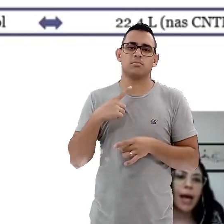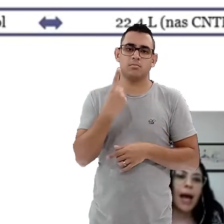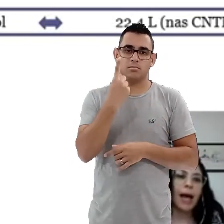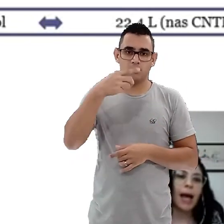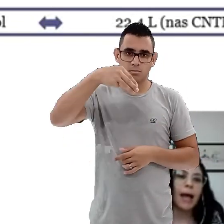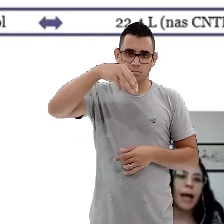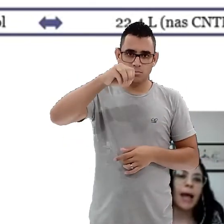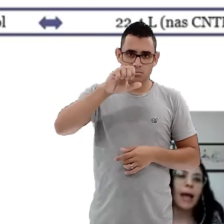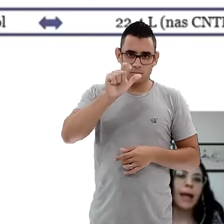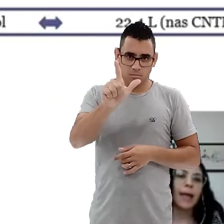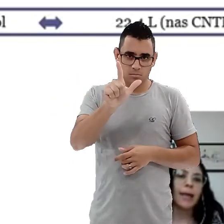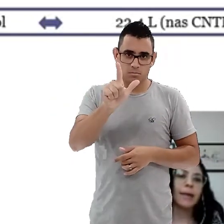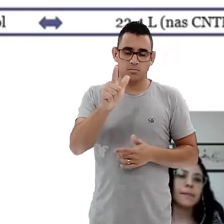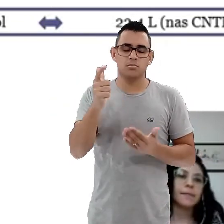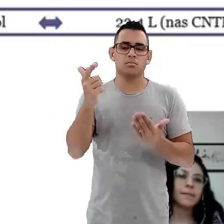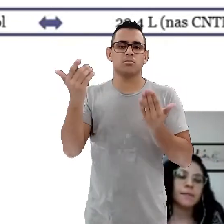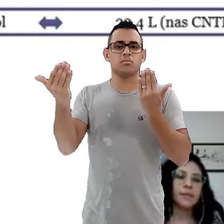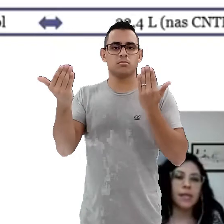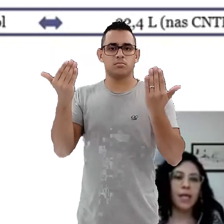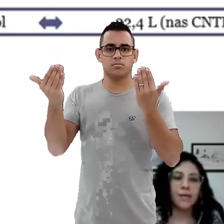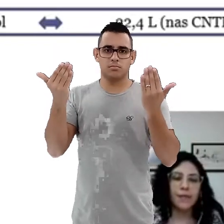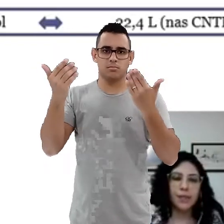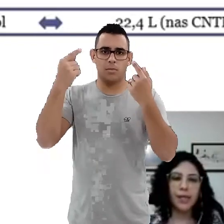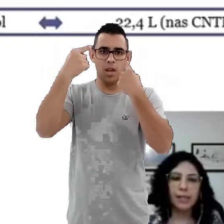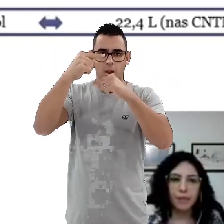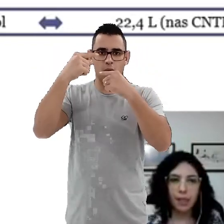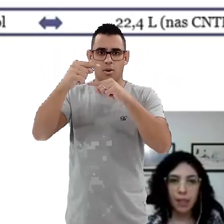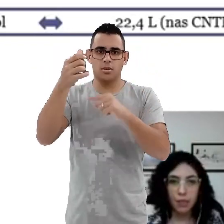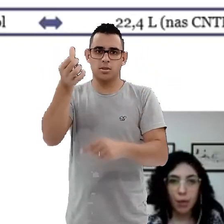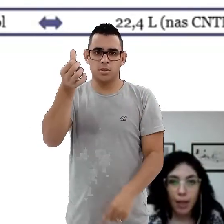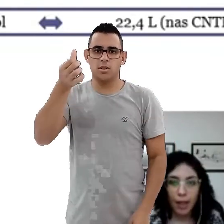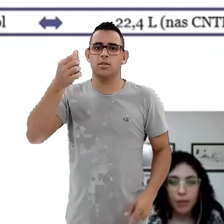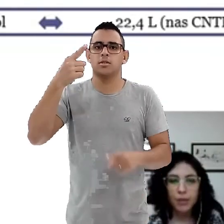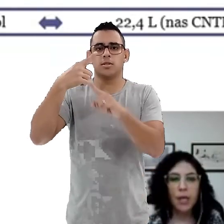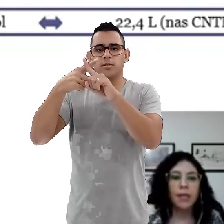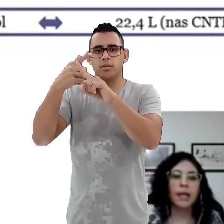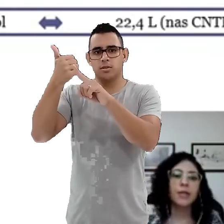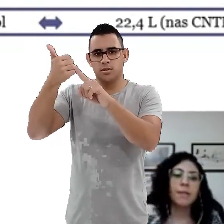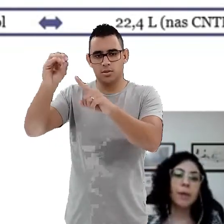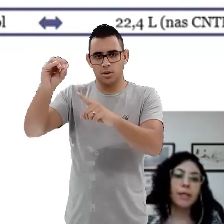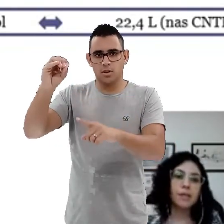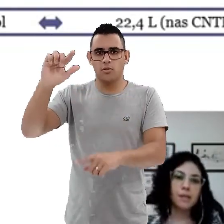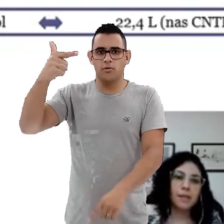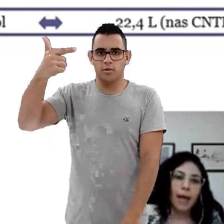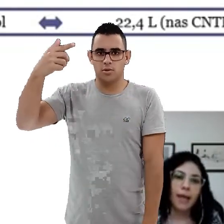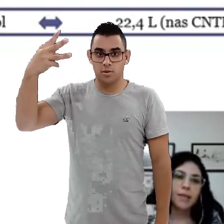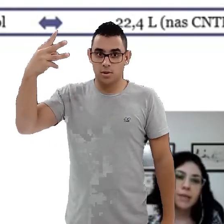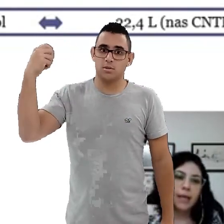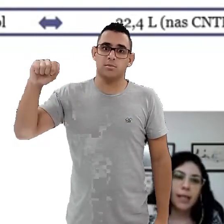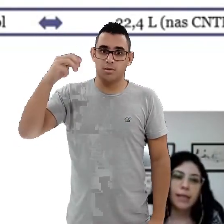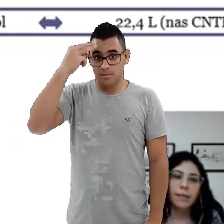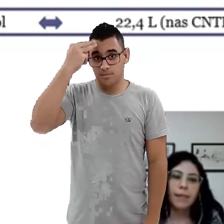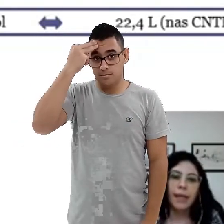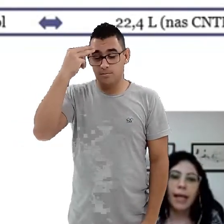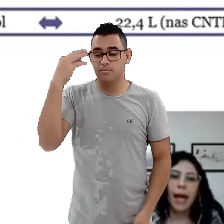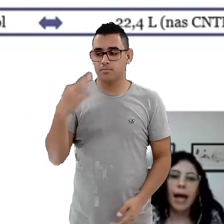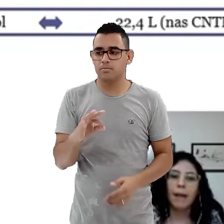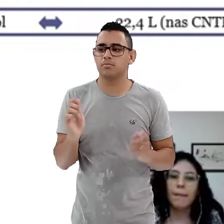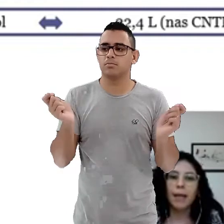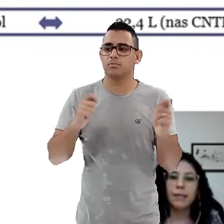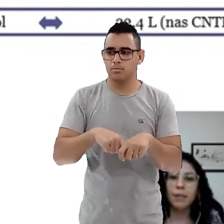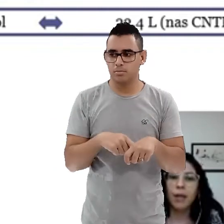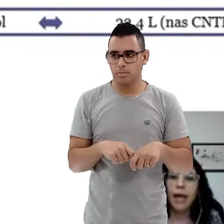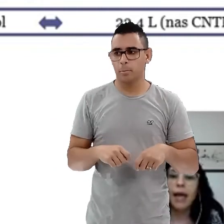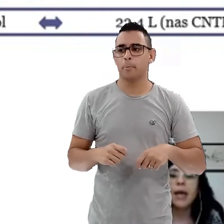equivale a 6 vezes 10 a 23 moléculas. Tá? A gente pode associar isso daqui também